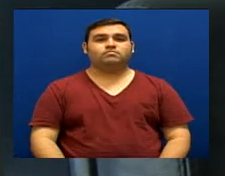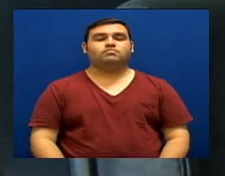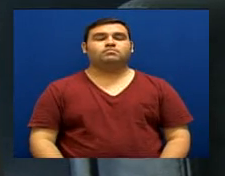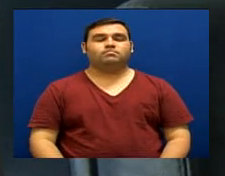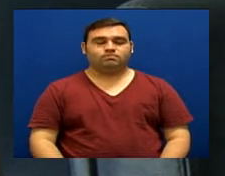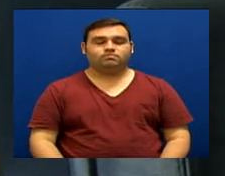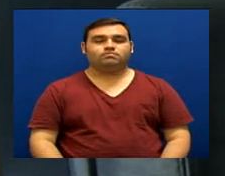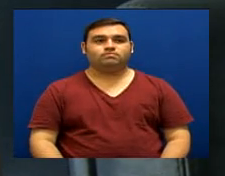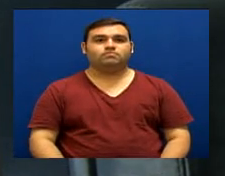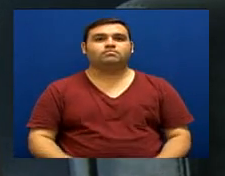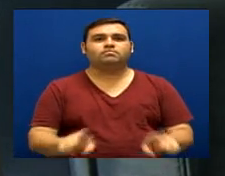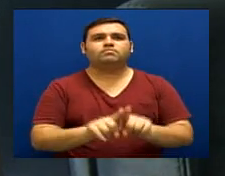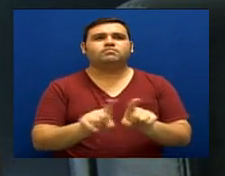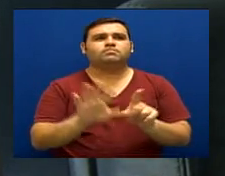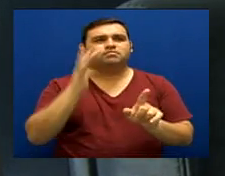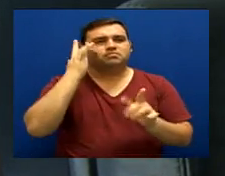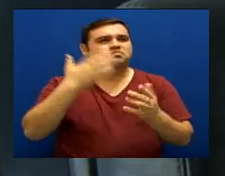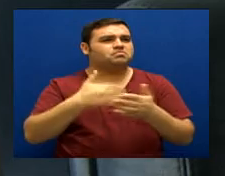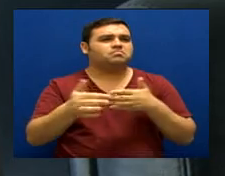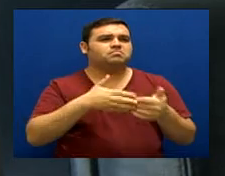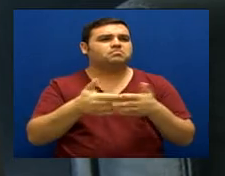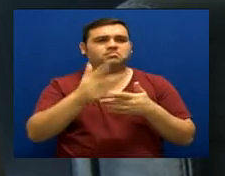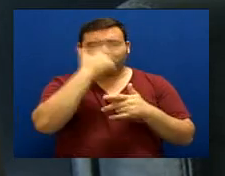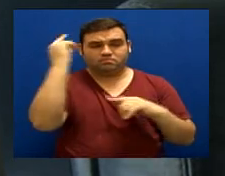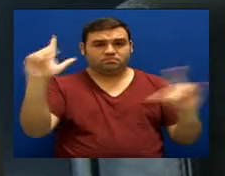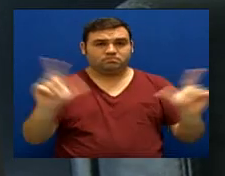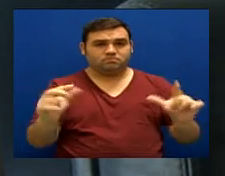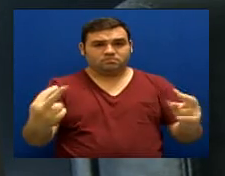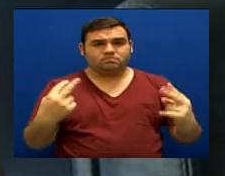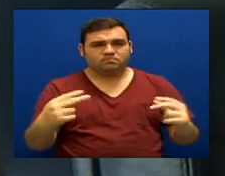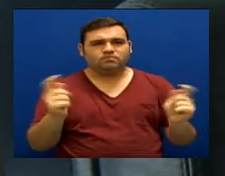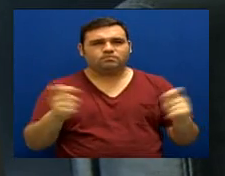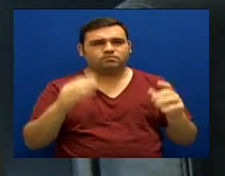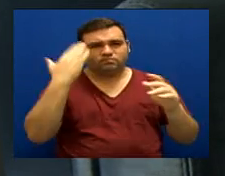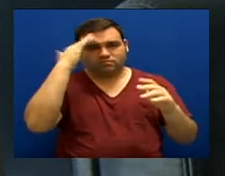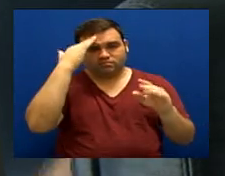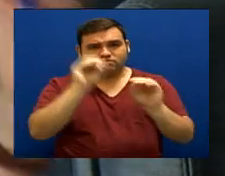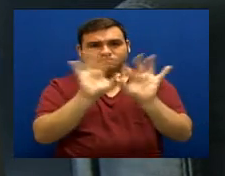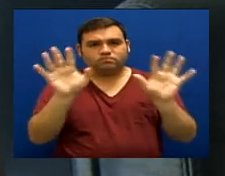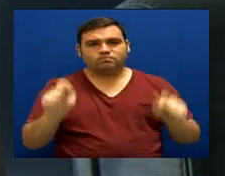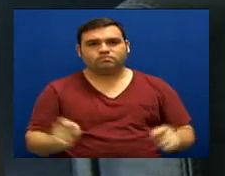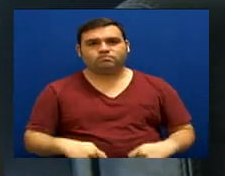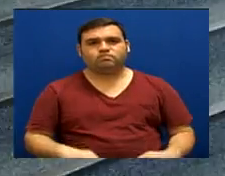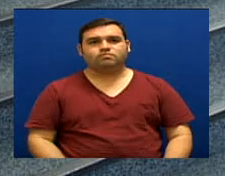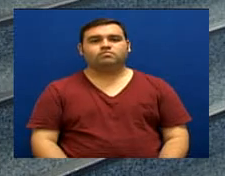em linguagem que qualquer um que esteja nos assistindo posso entender